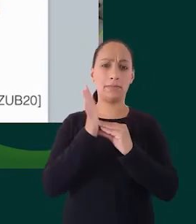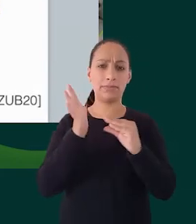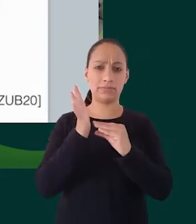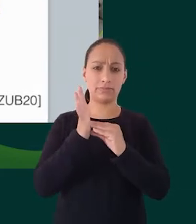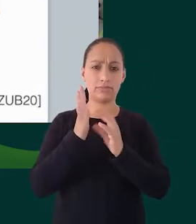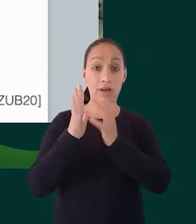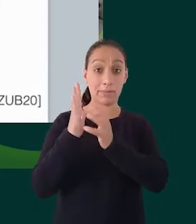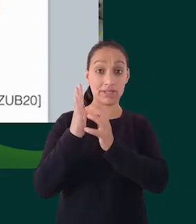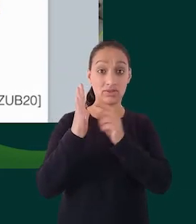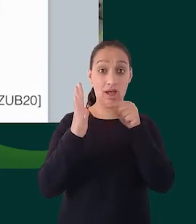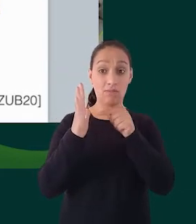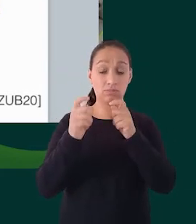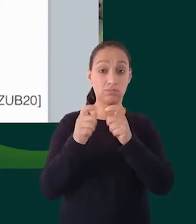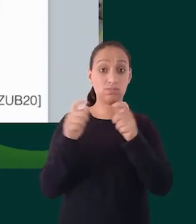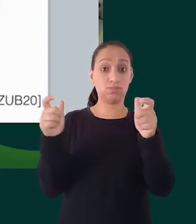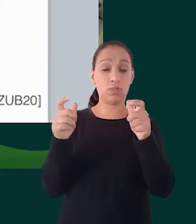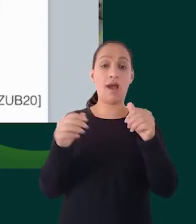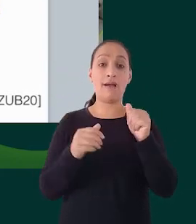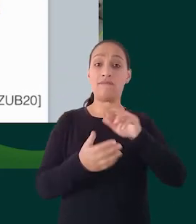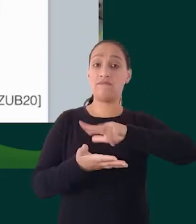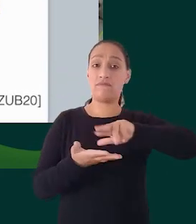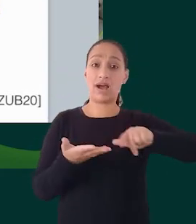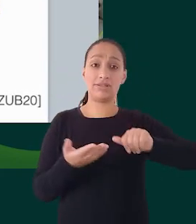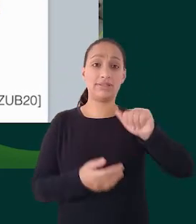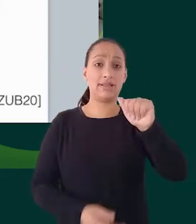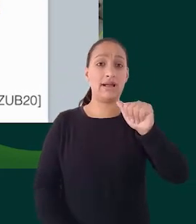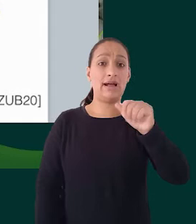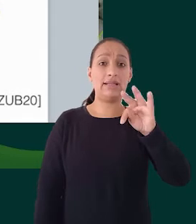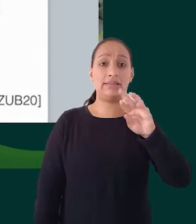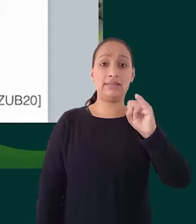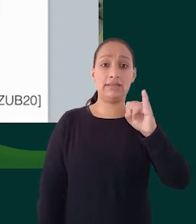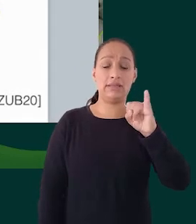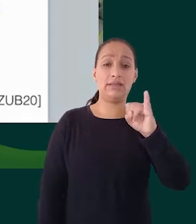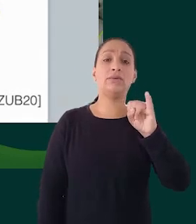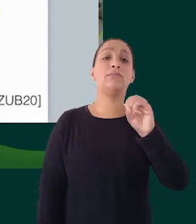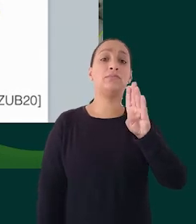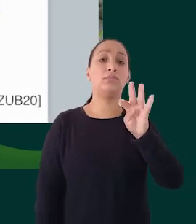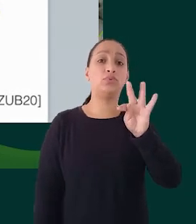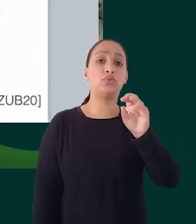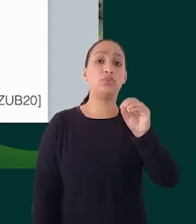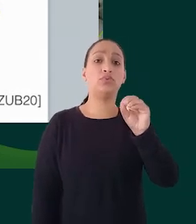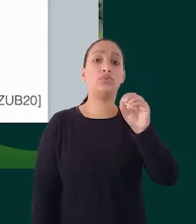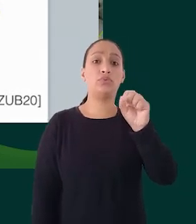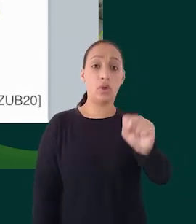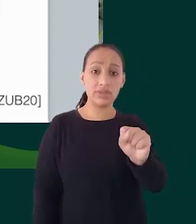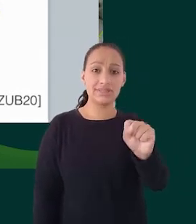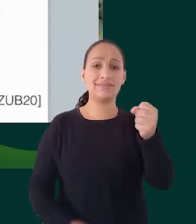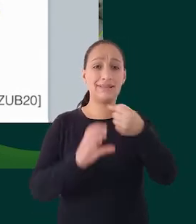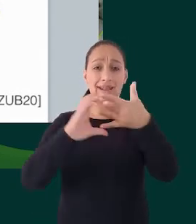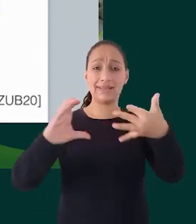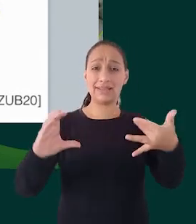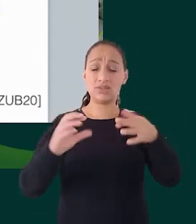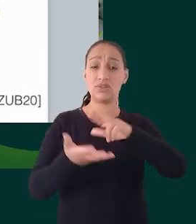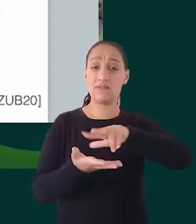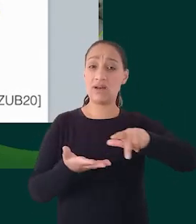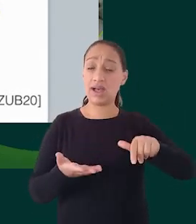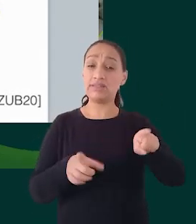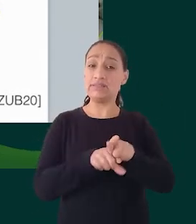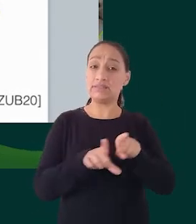diversos atributos, diversas características sobre os dados, e a gente precisa,